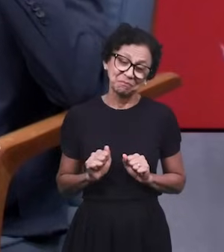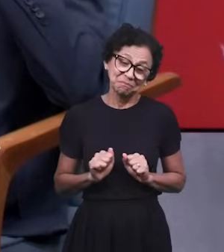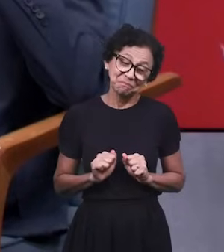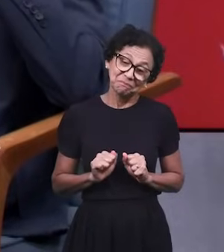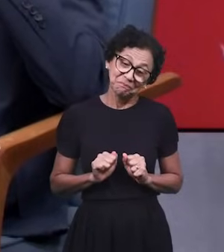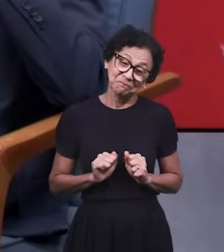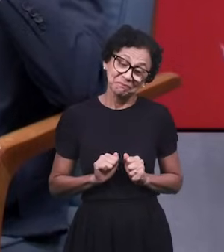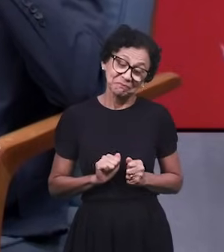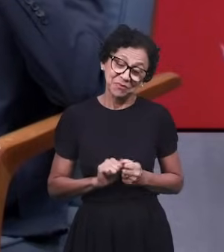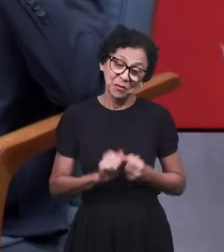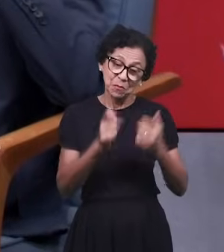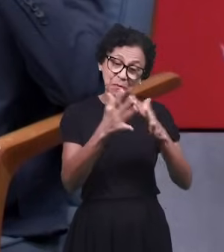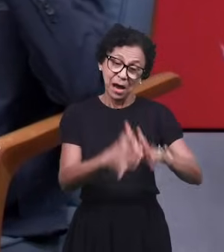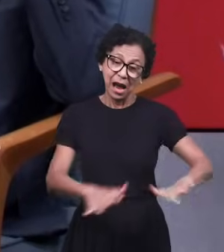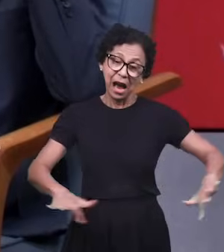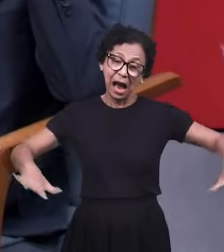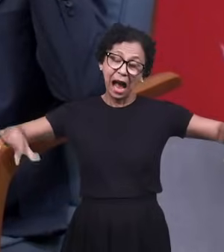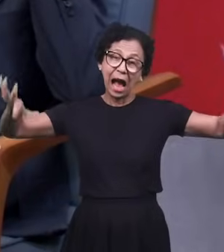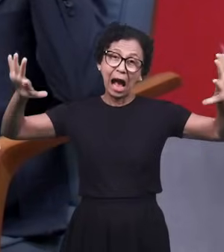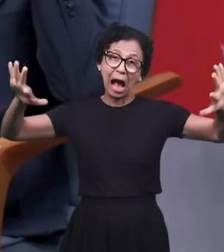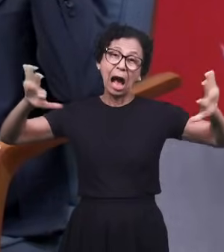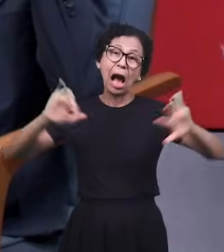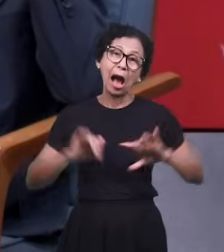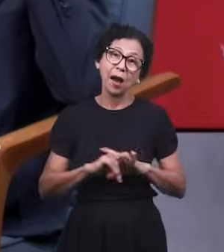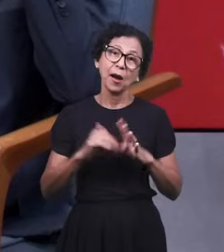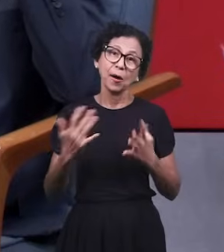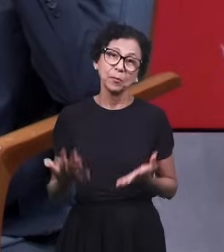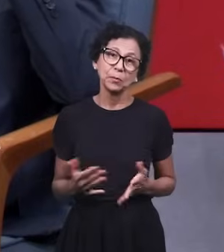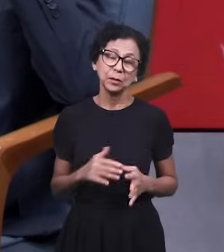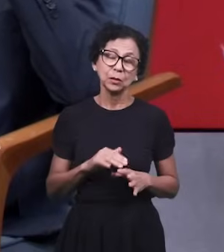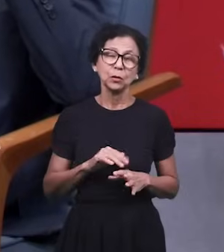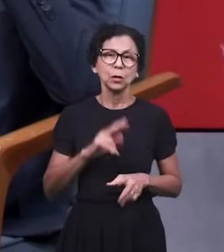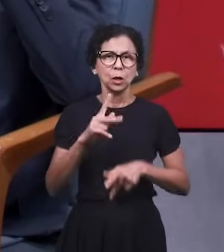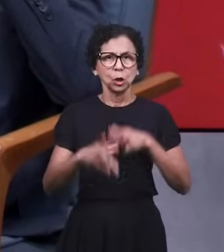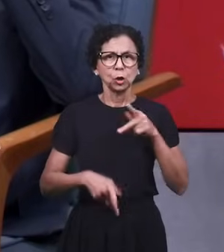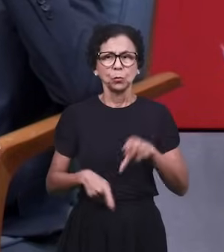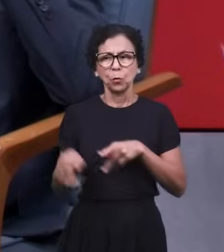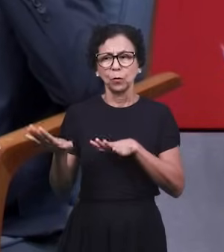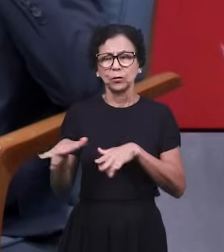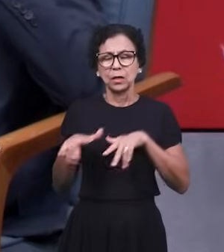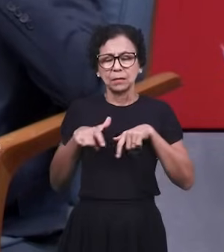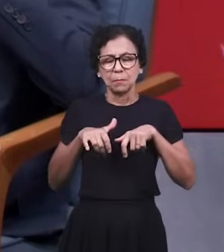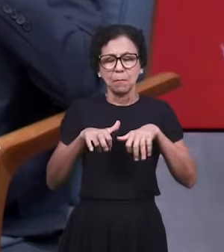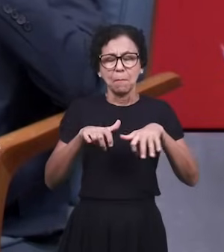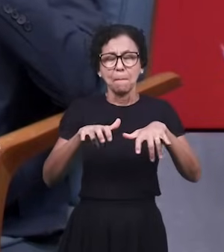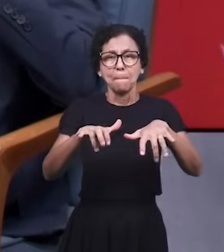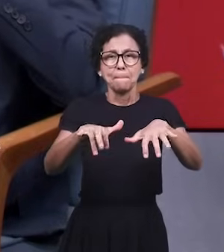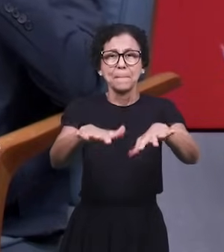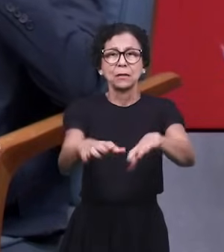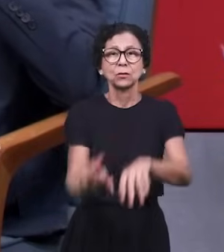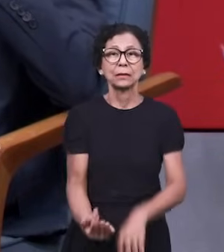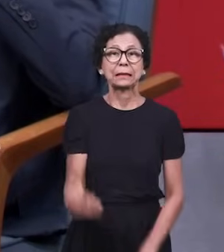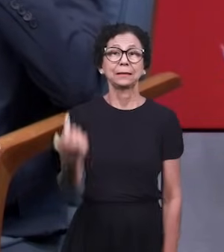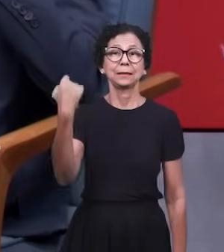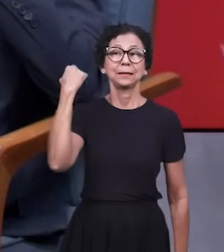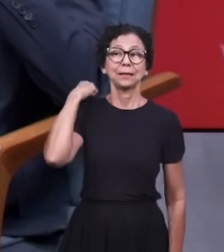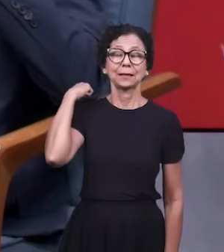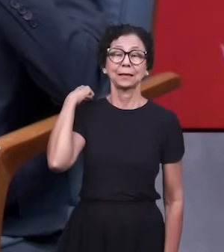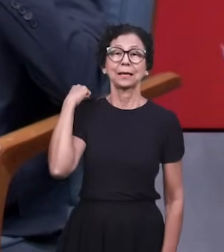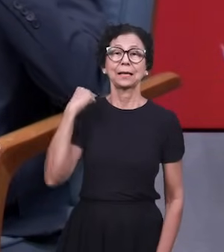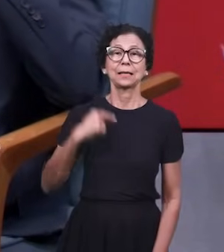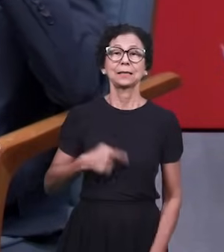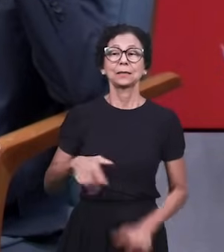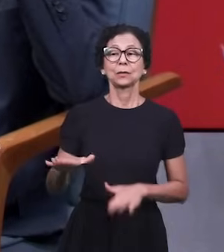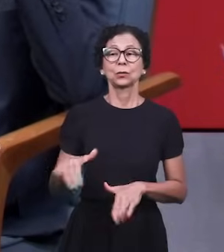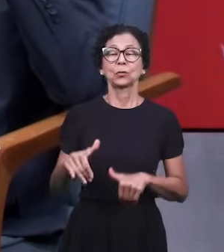cavaleiros morreram afogados. Cavalos e cavaleiros morreram afogados em 1 metro de água. Isso é um milagre maior